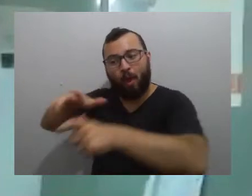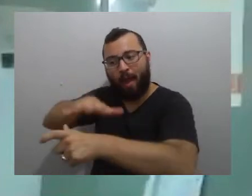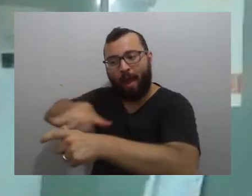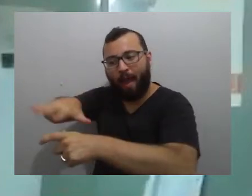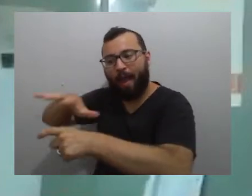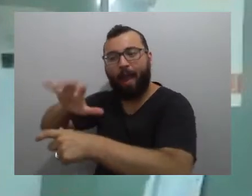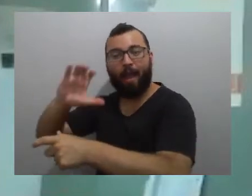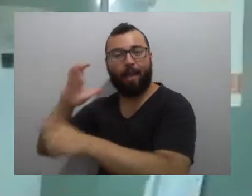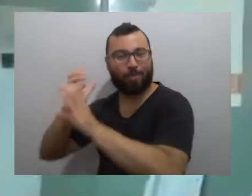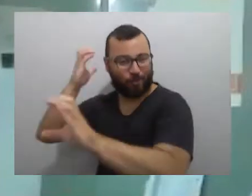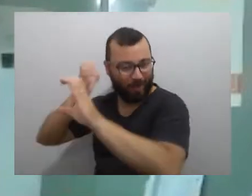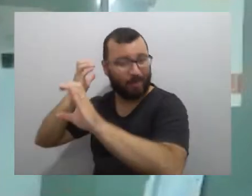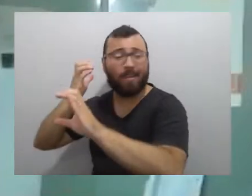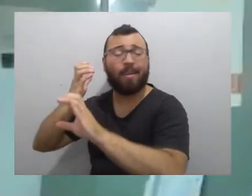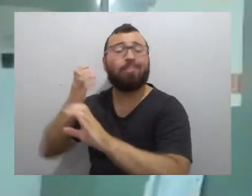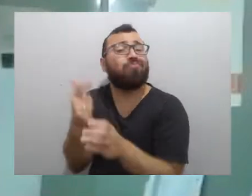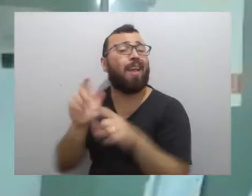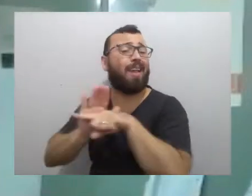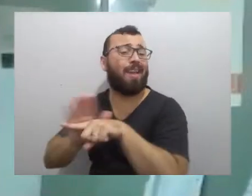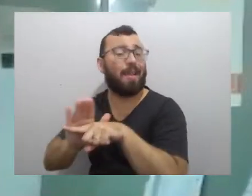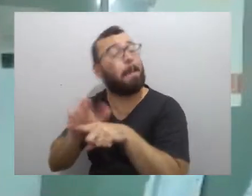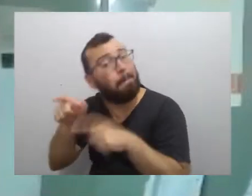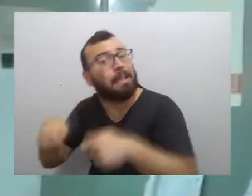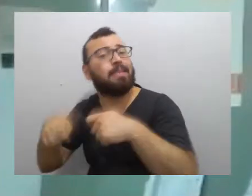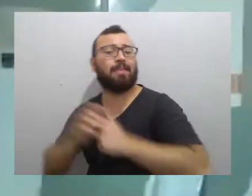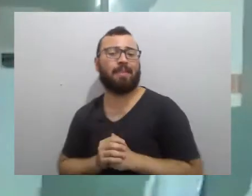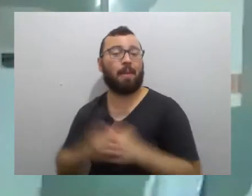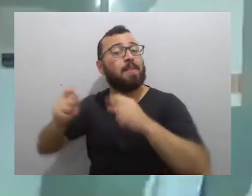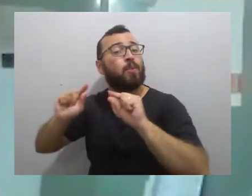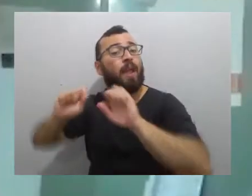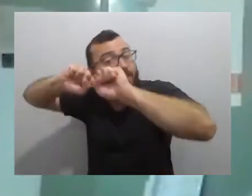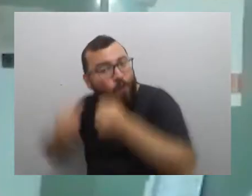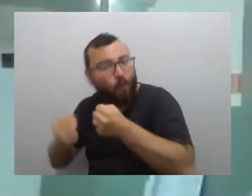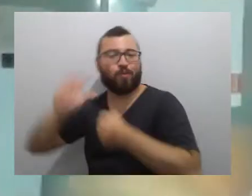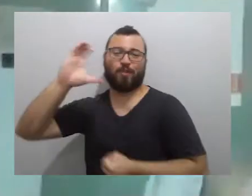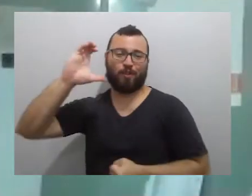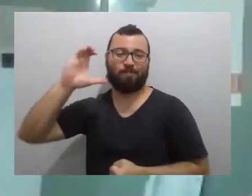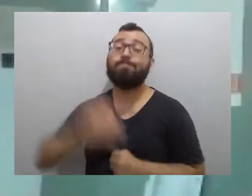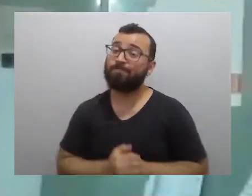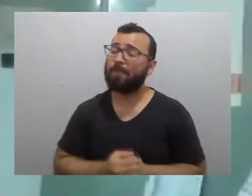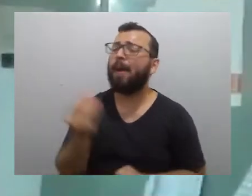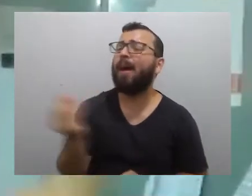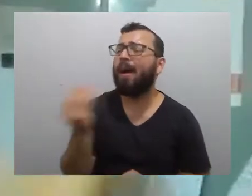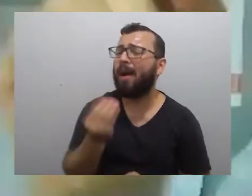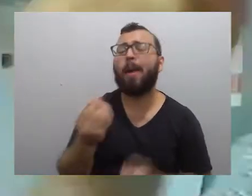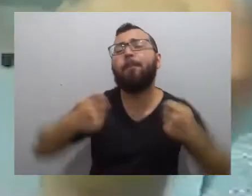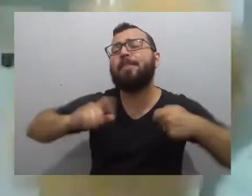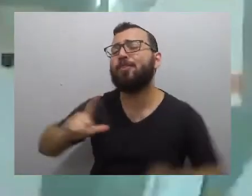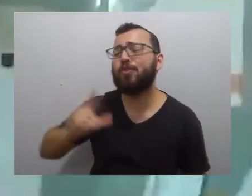é preciso que haja professores e pesquisadores em tempo integral. Na UFRJ, o